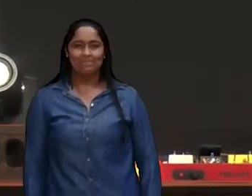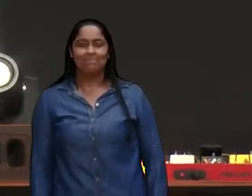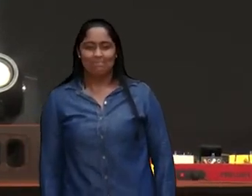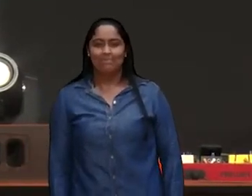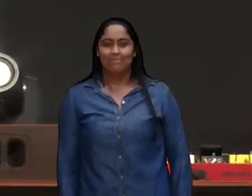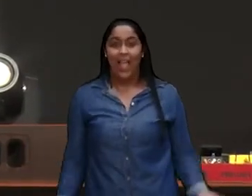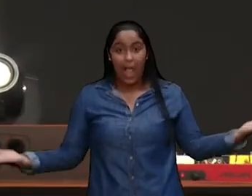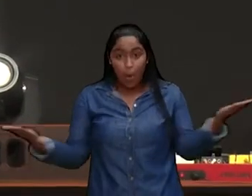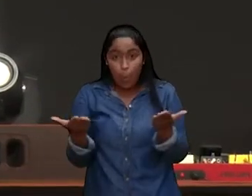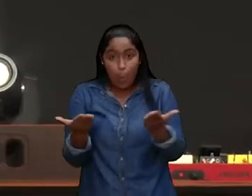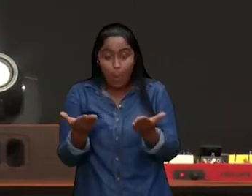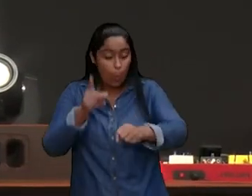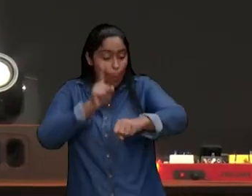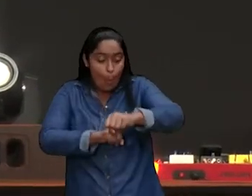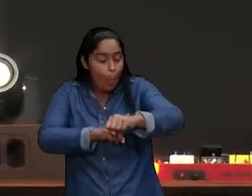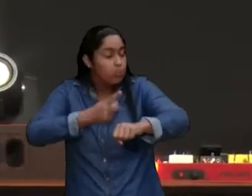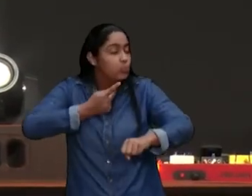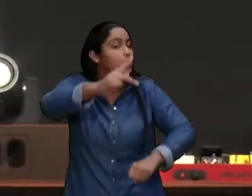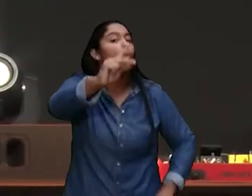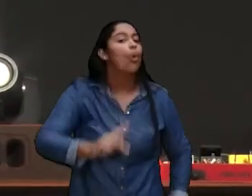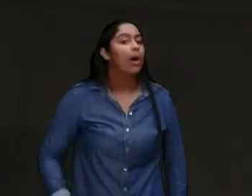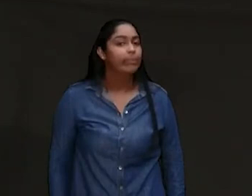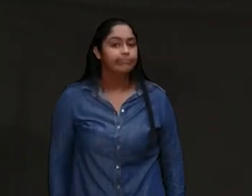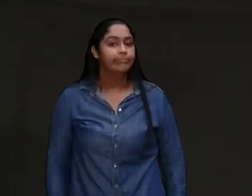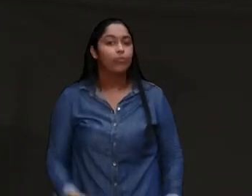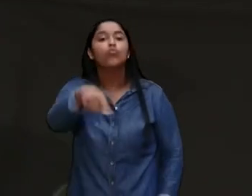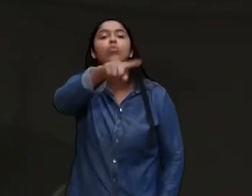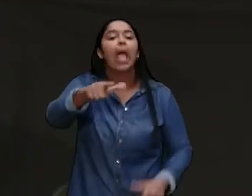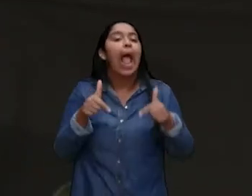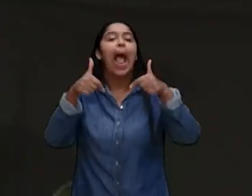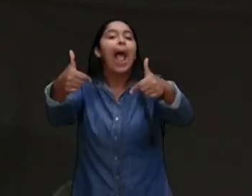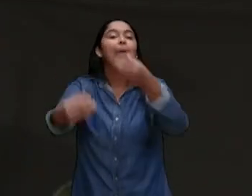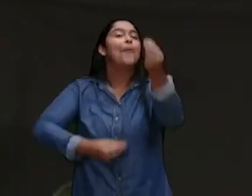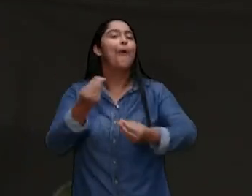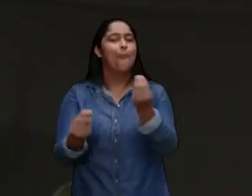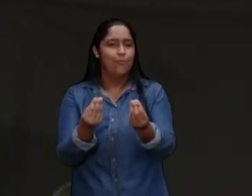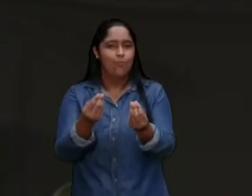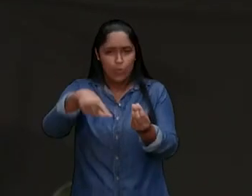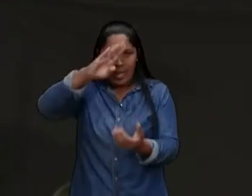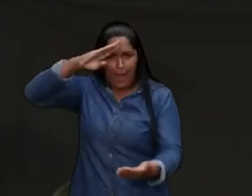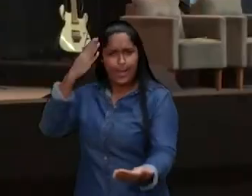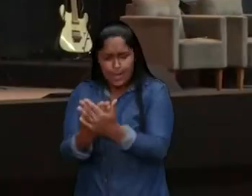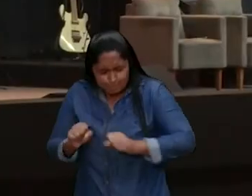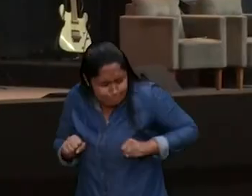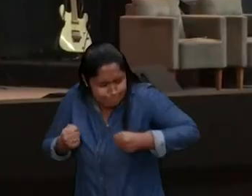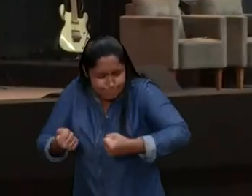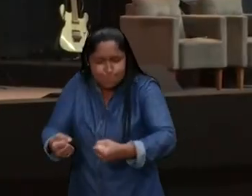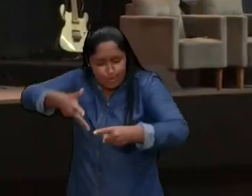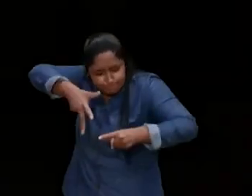já chegou a tua vez e vai direitar hoje ou vai continuar